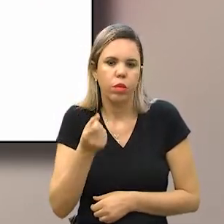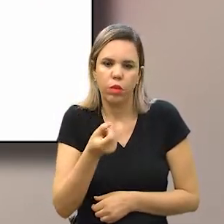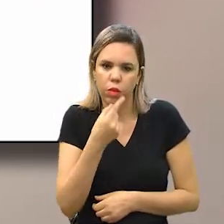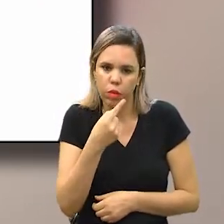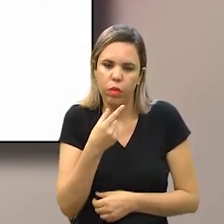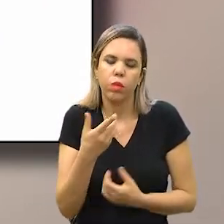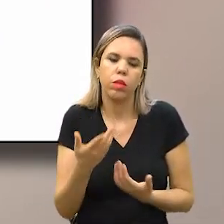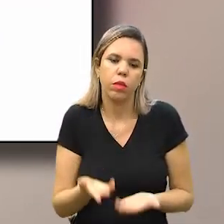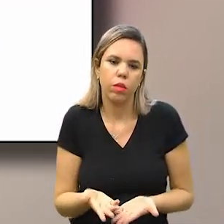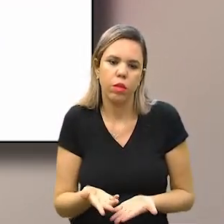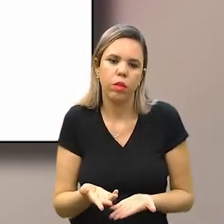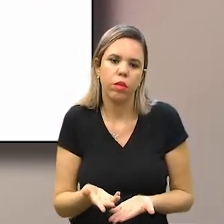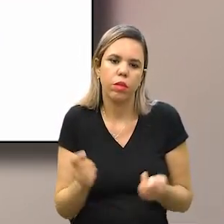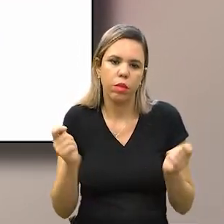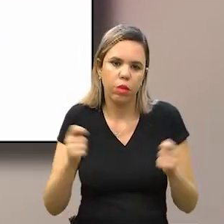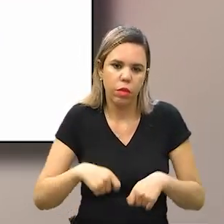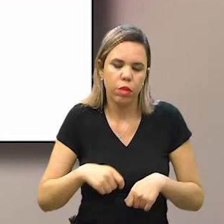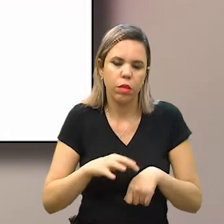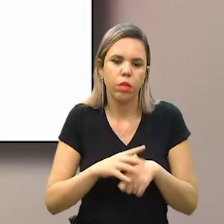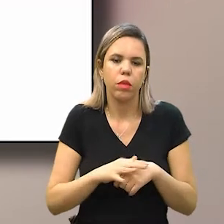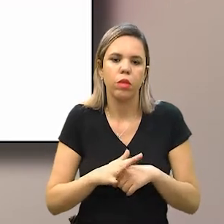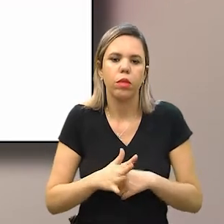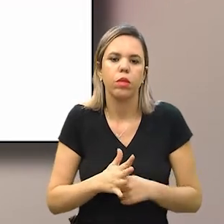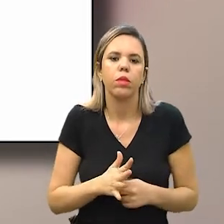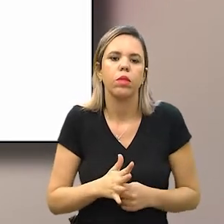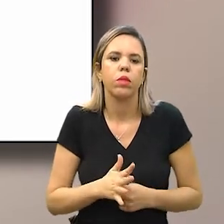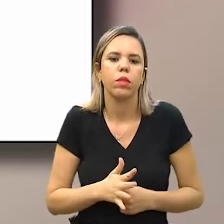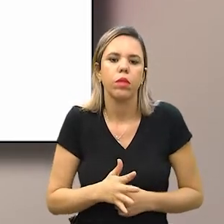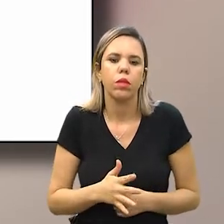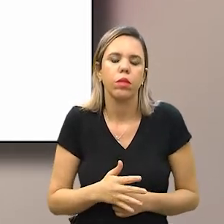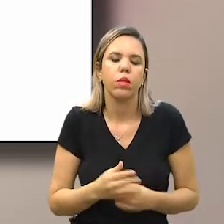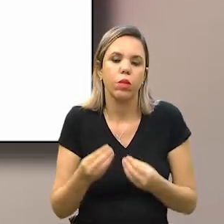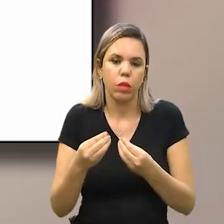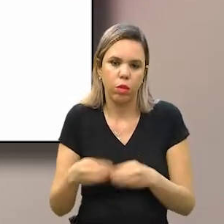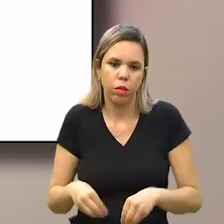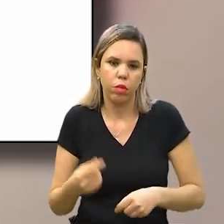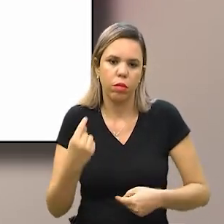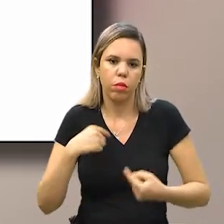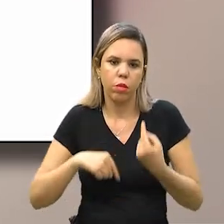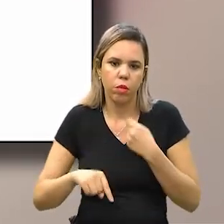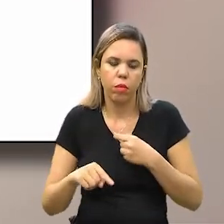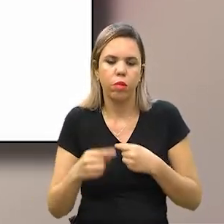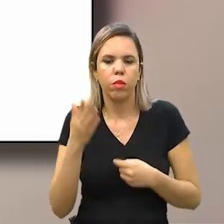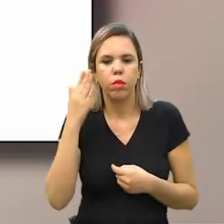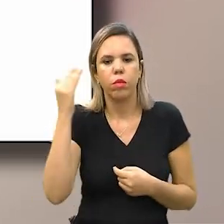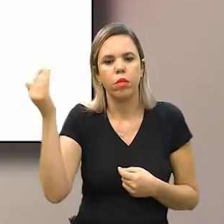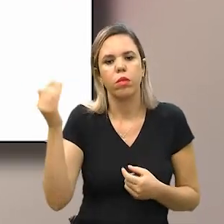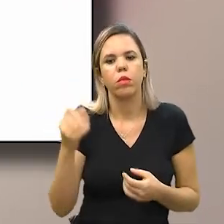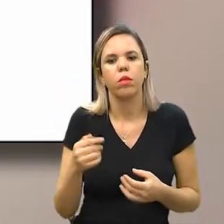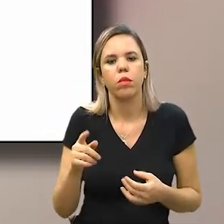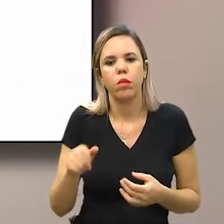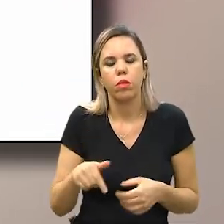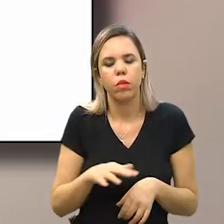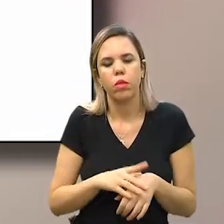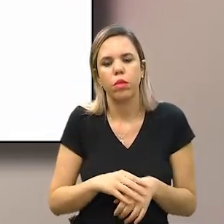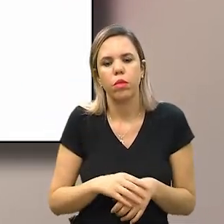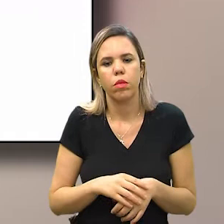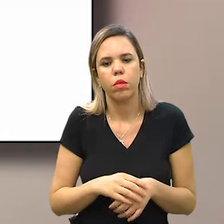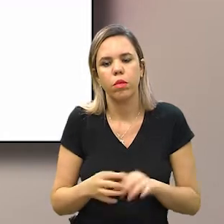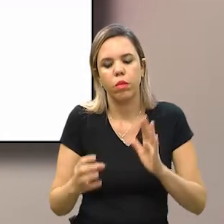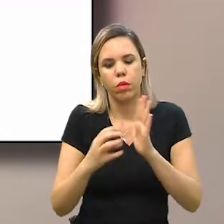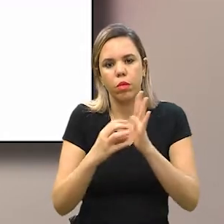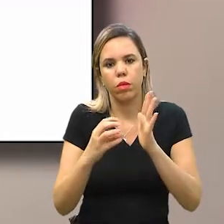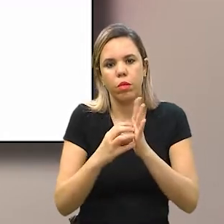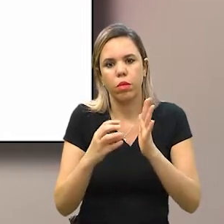que tomam medicações ou que possuem doenças que comprometem a imunidade. Uma das mais famosas dessas doenças é